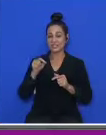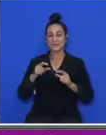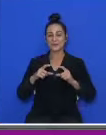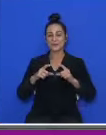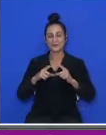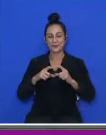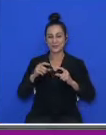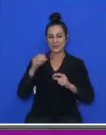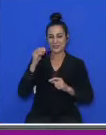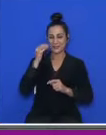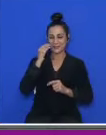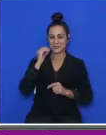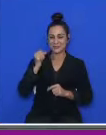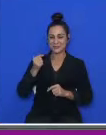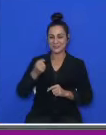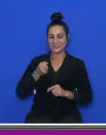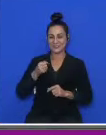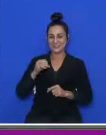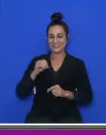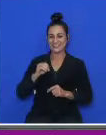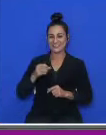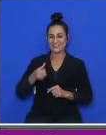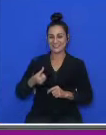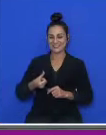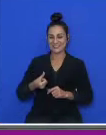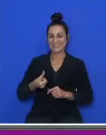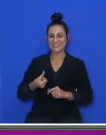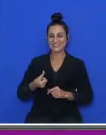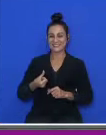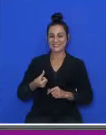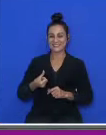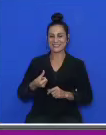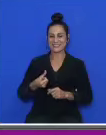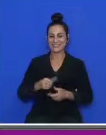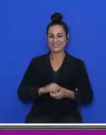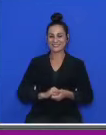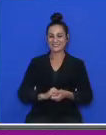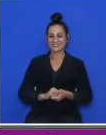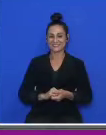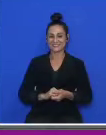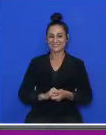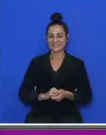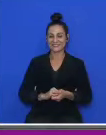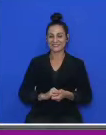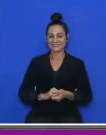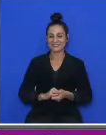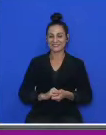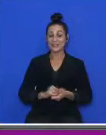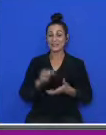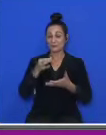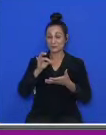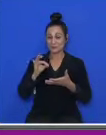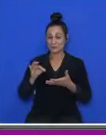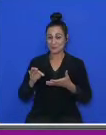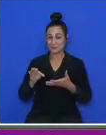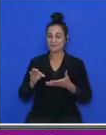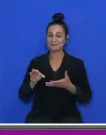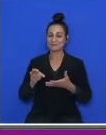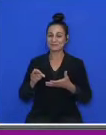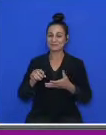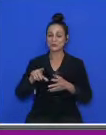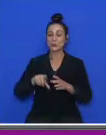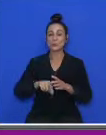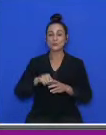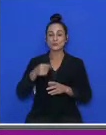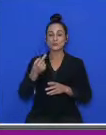Bola rosa, 06. Rosa, 06. Vamos confirmar?